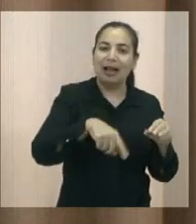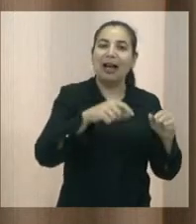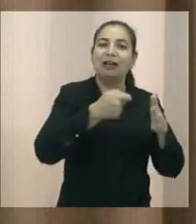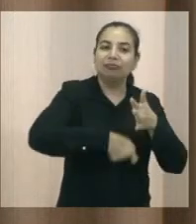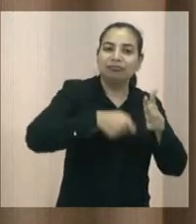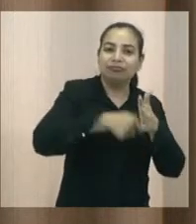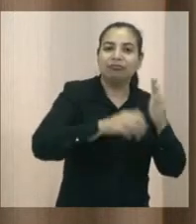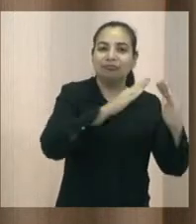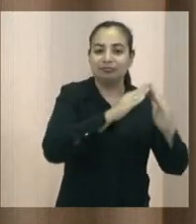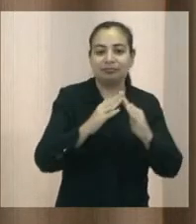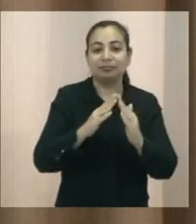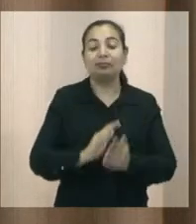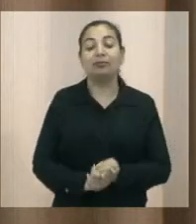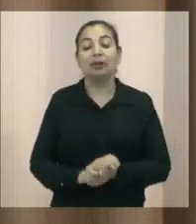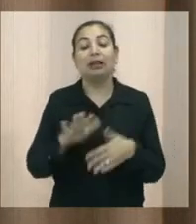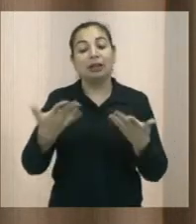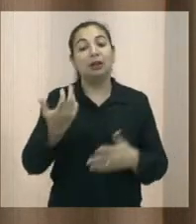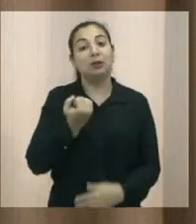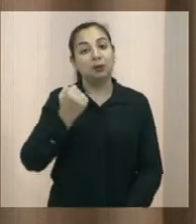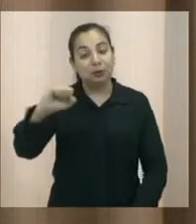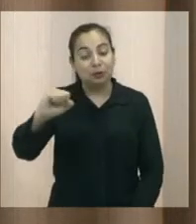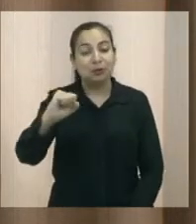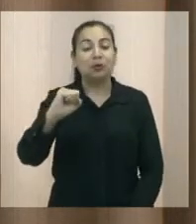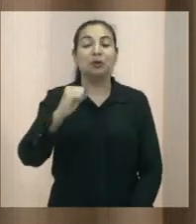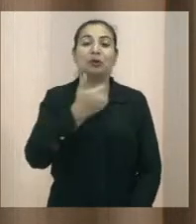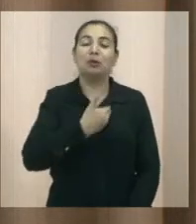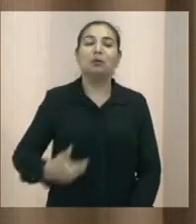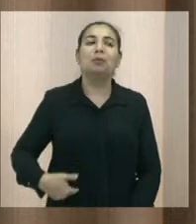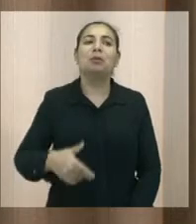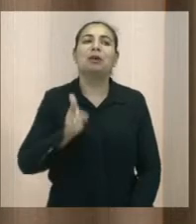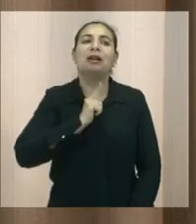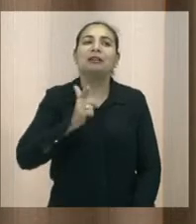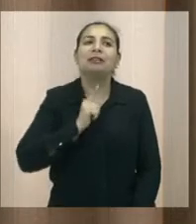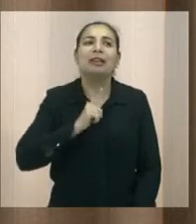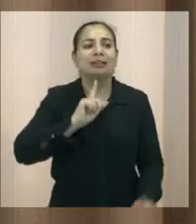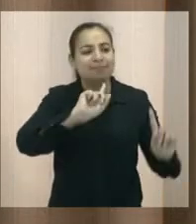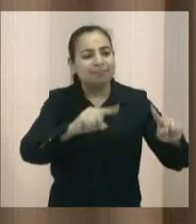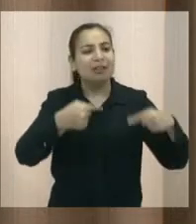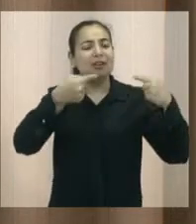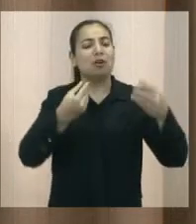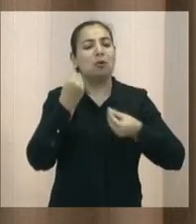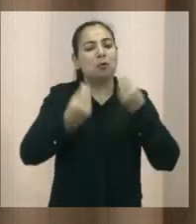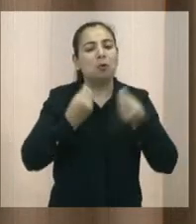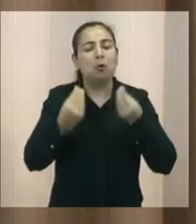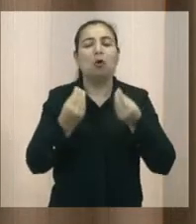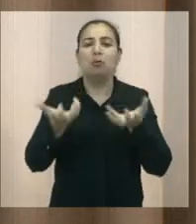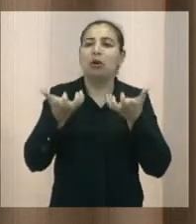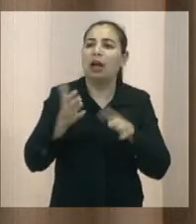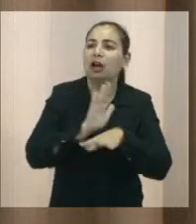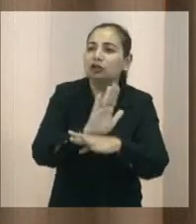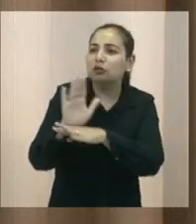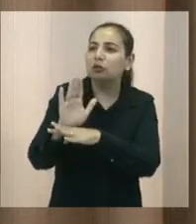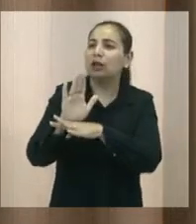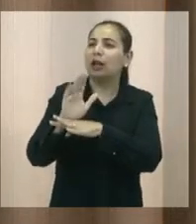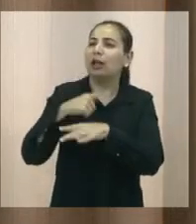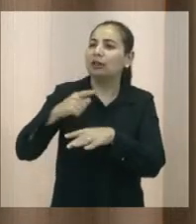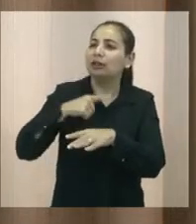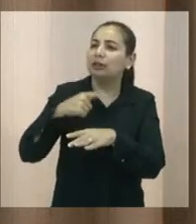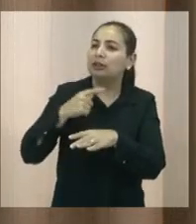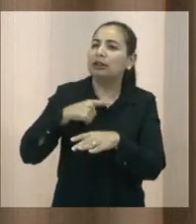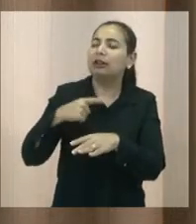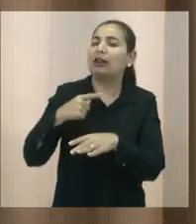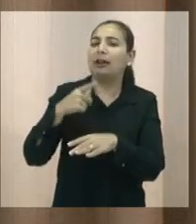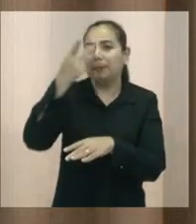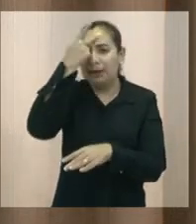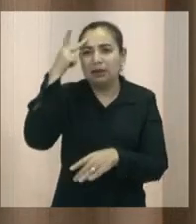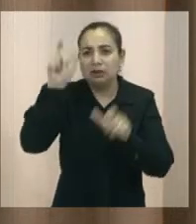transformação social, A Defensoria é essa instituição que instiga a gente a fazer a diferença na vida da pessoa. Trabalha com vida, trabalha